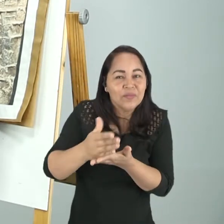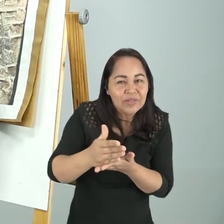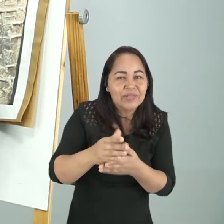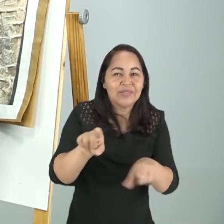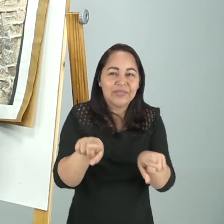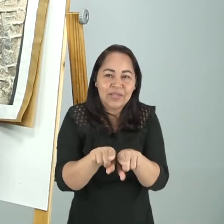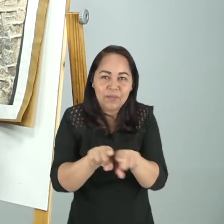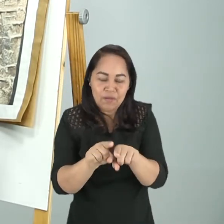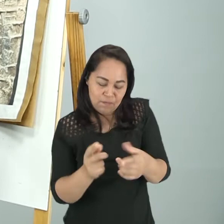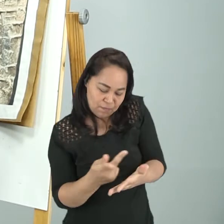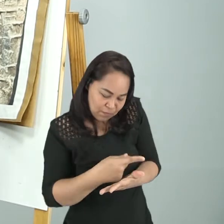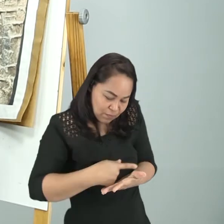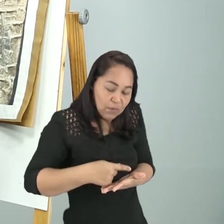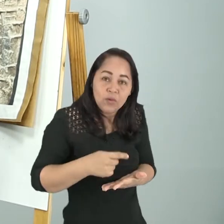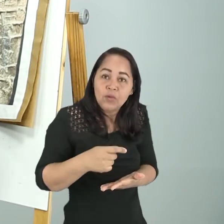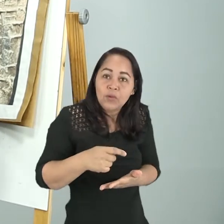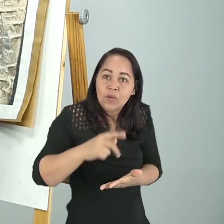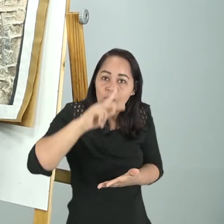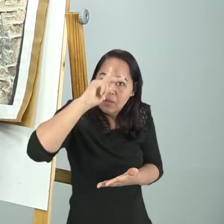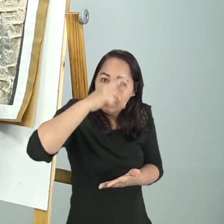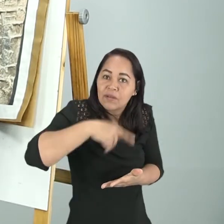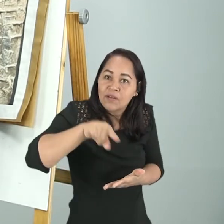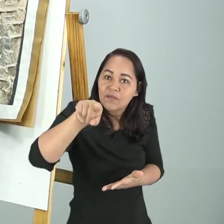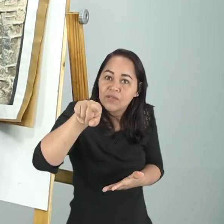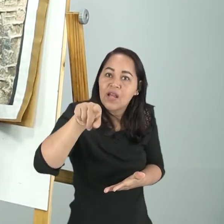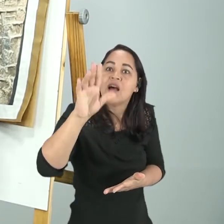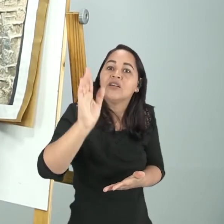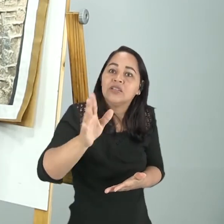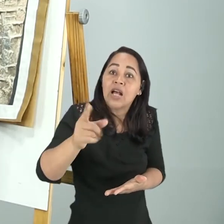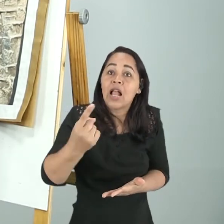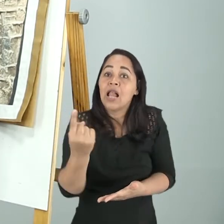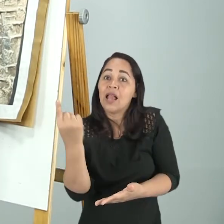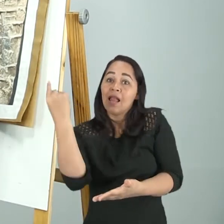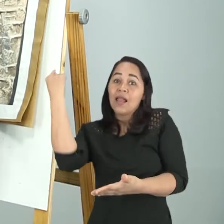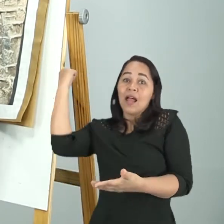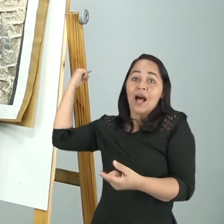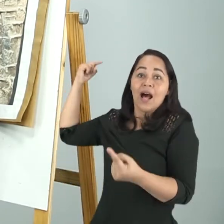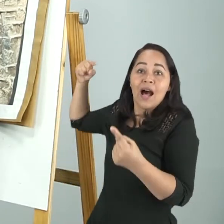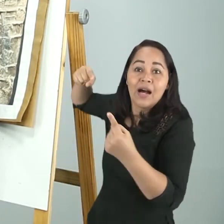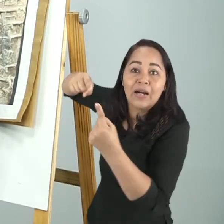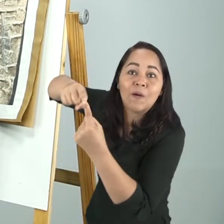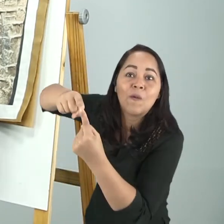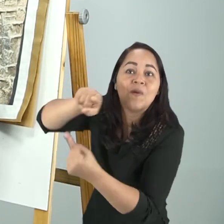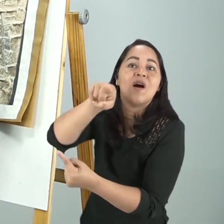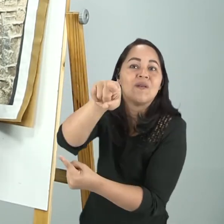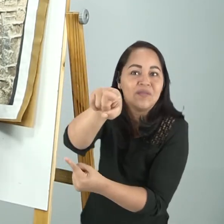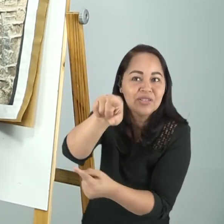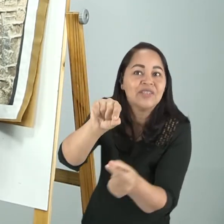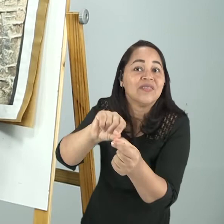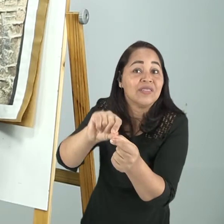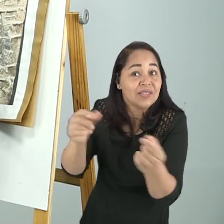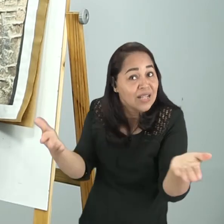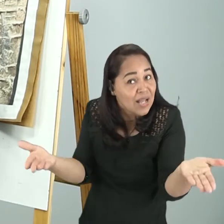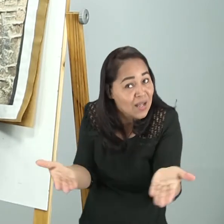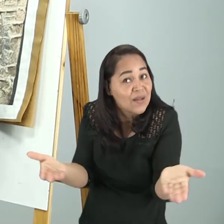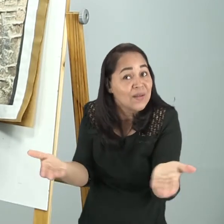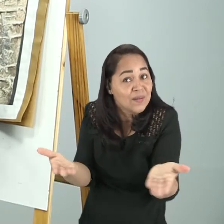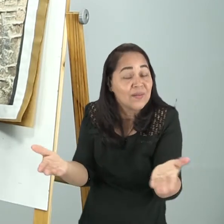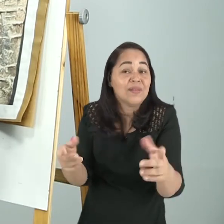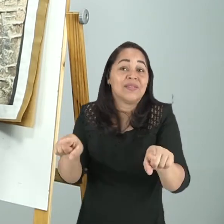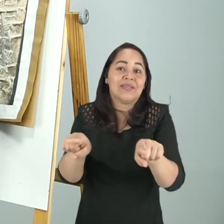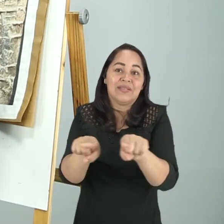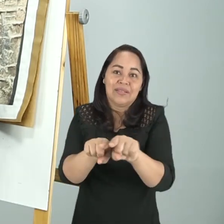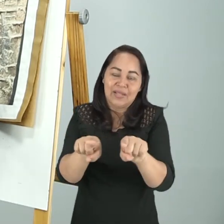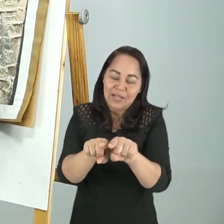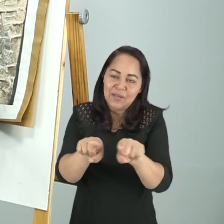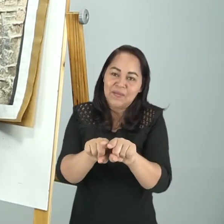aqueles desenhos que só você entendia, você já estava remetendo lá a esse tempo anterior. Você tinha necessidade de quê? De informar, de